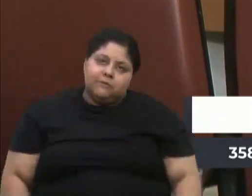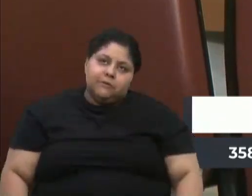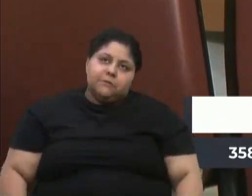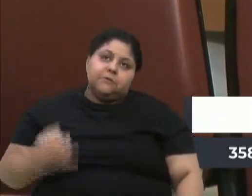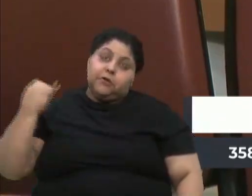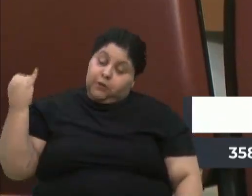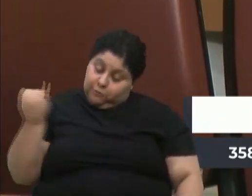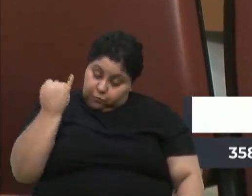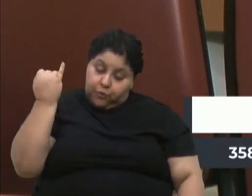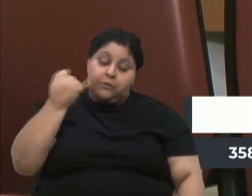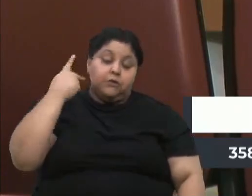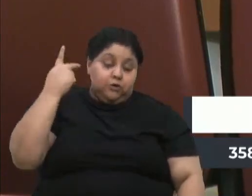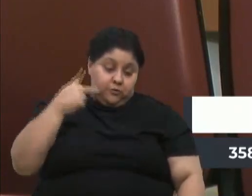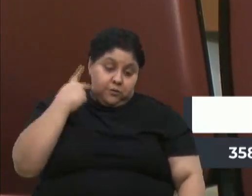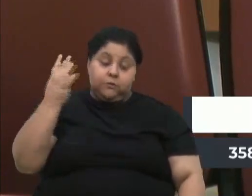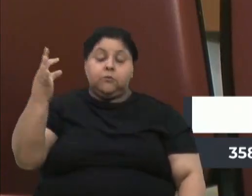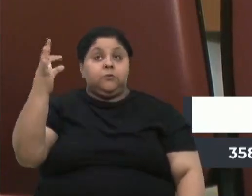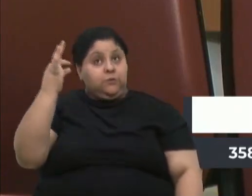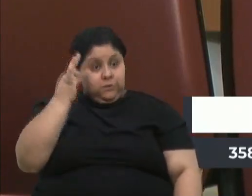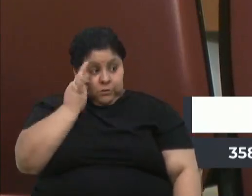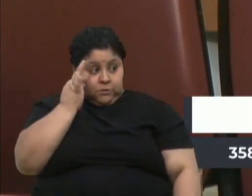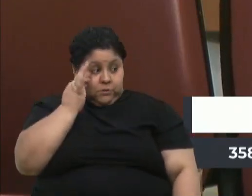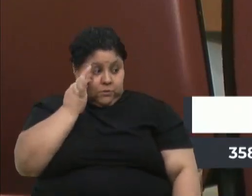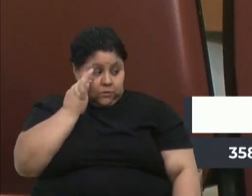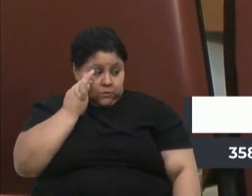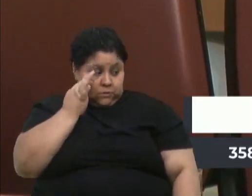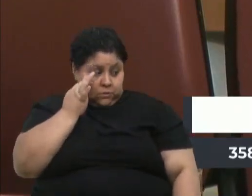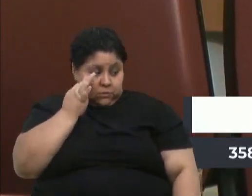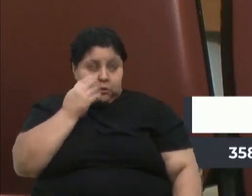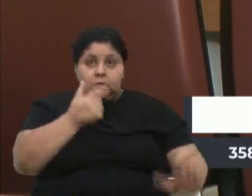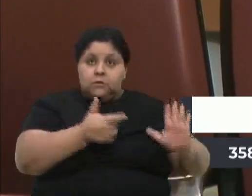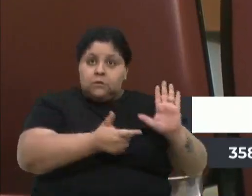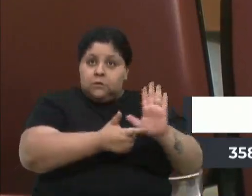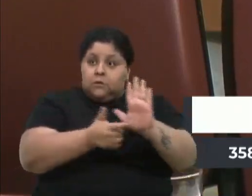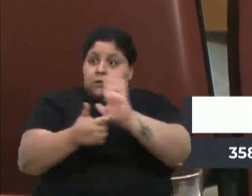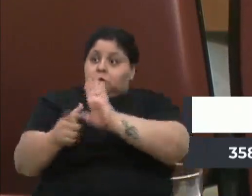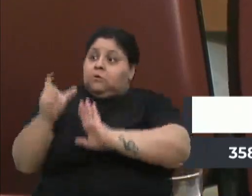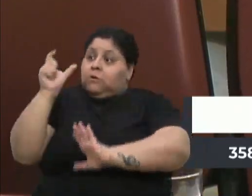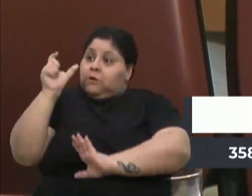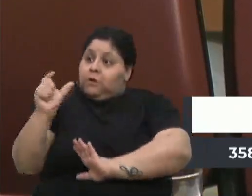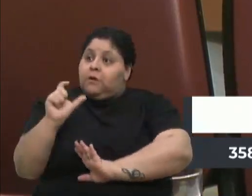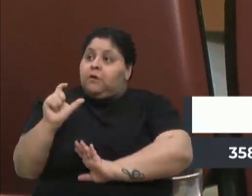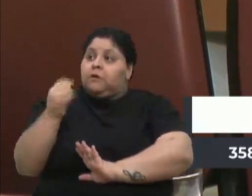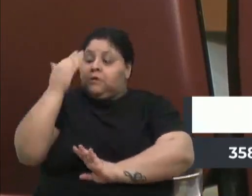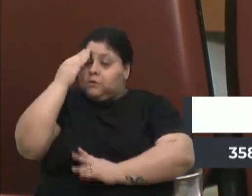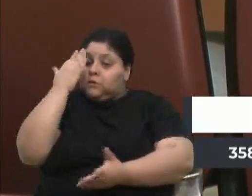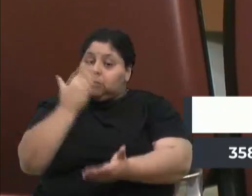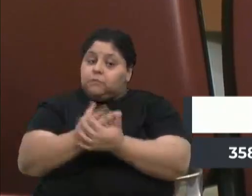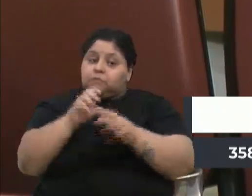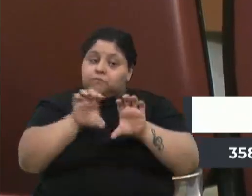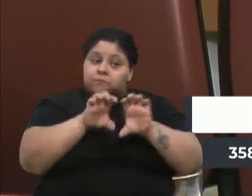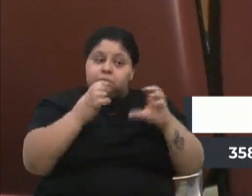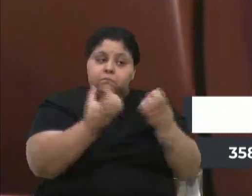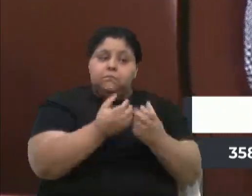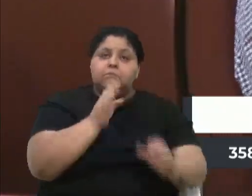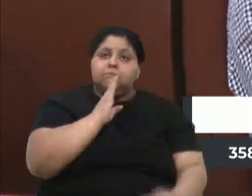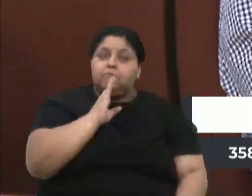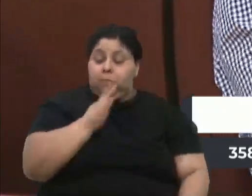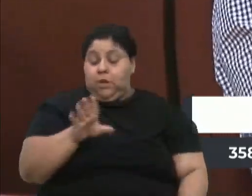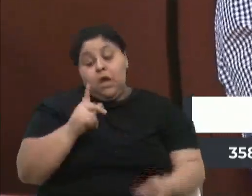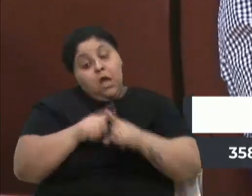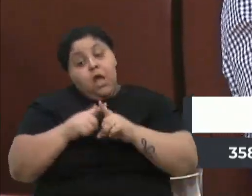estar presente, no seu caso lá, para transmitir até uma palavra de confiança para aquela comunidade que o senhor conhece, porque eu vejo por